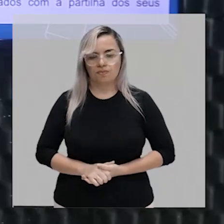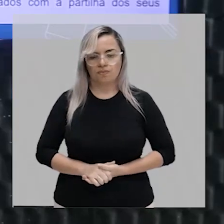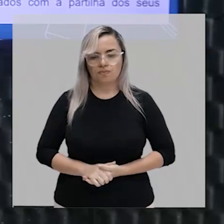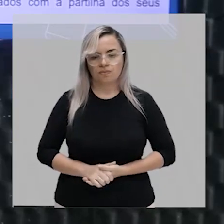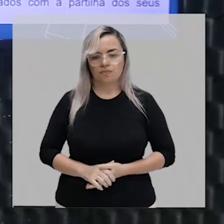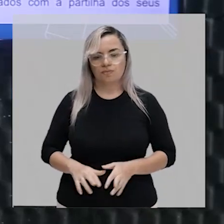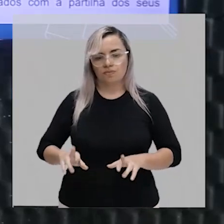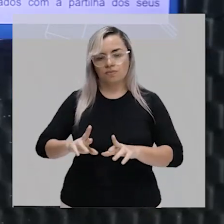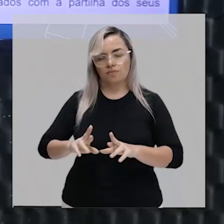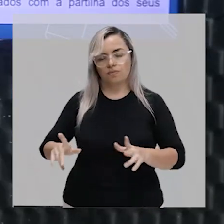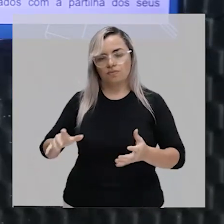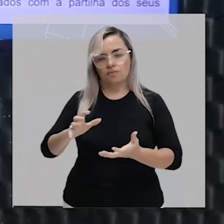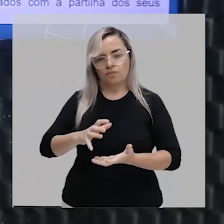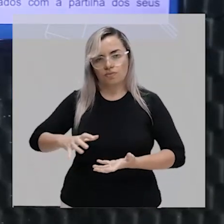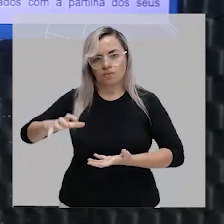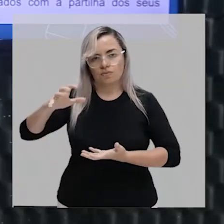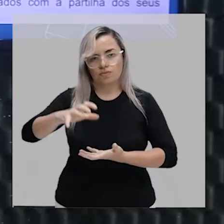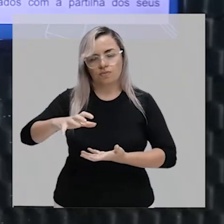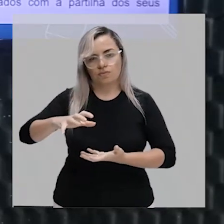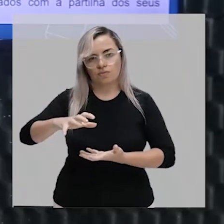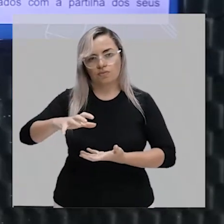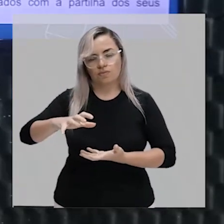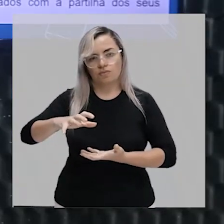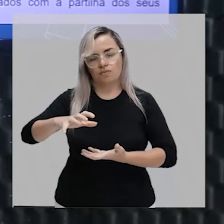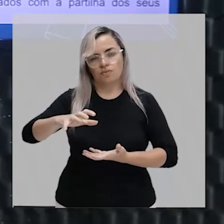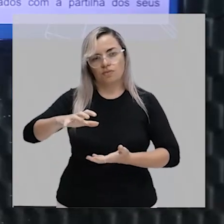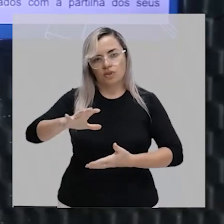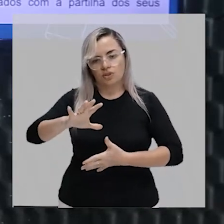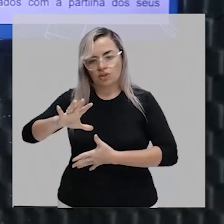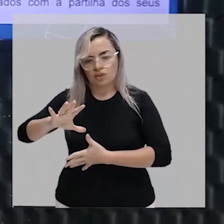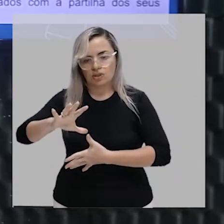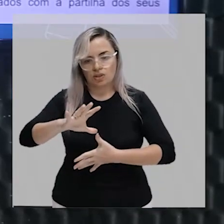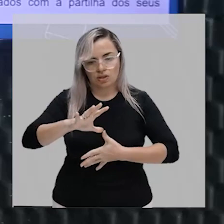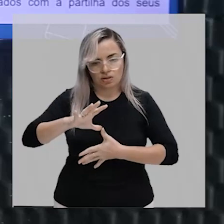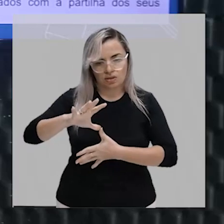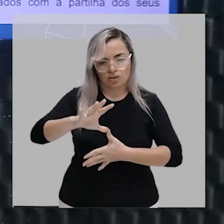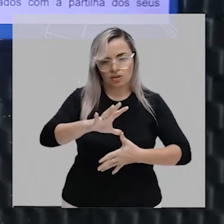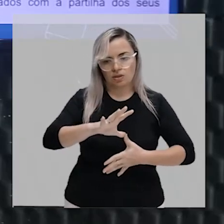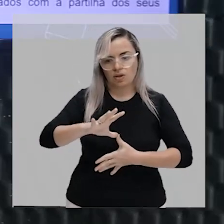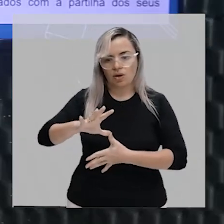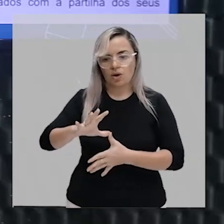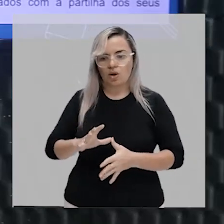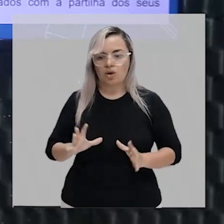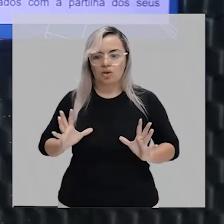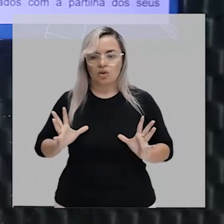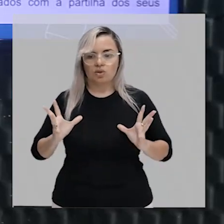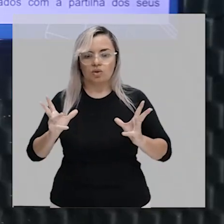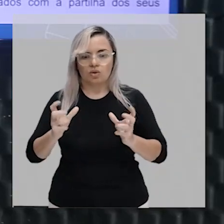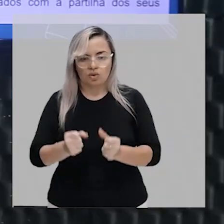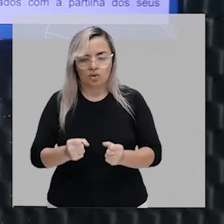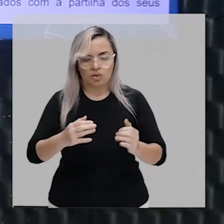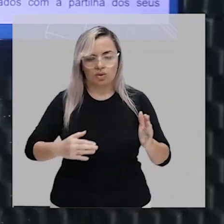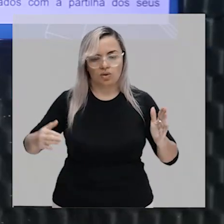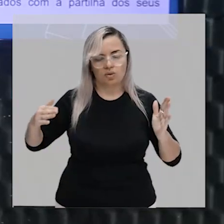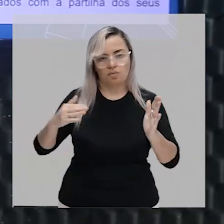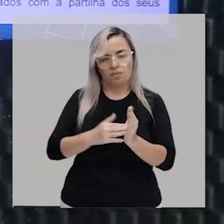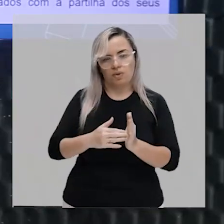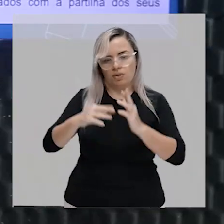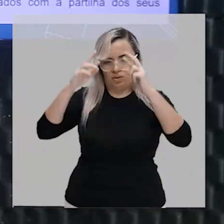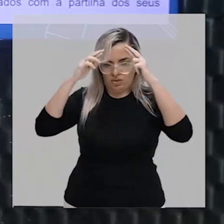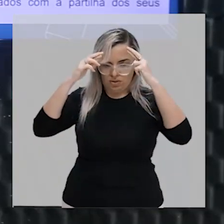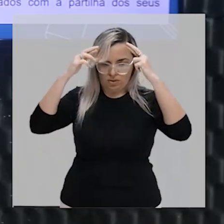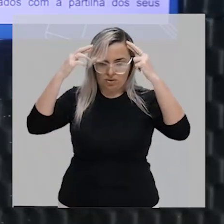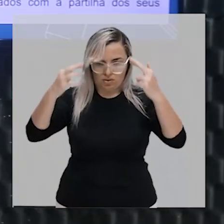Diferente do continente americano, onde quase toda a totalidade das fronteiras obedece a limites naturais,